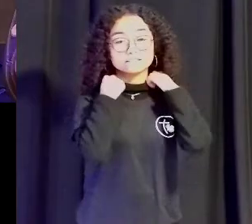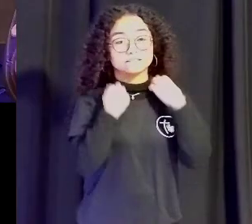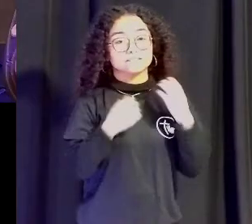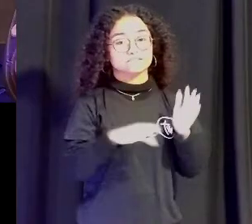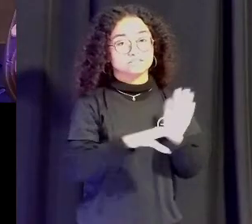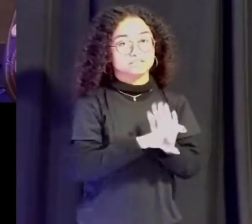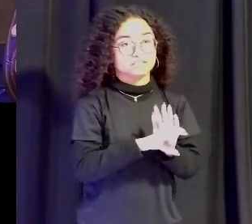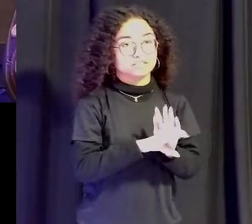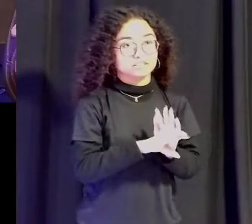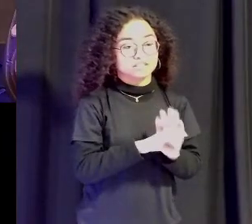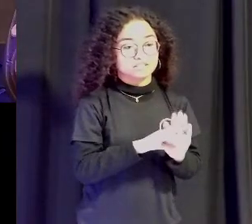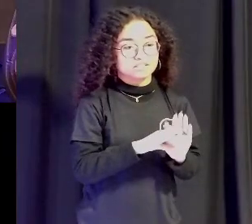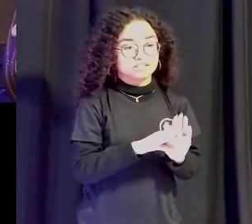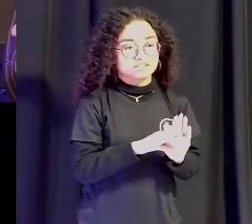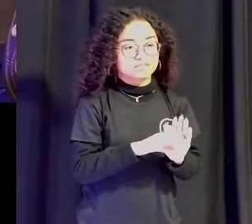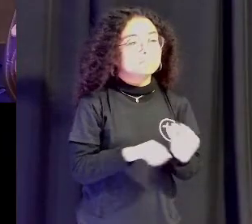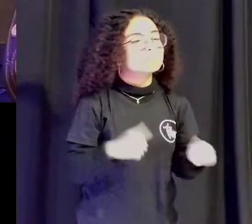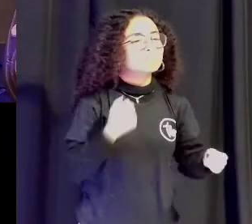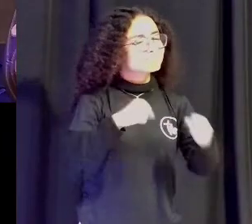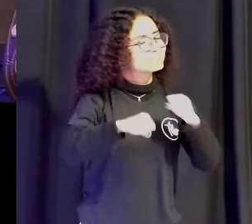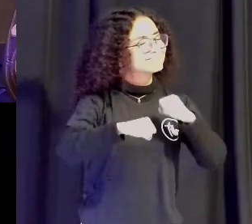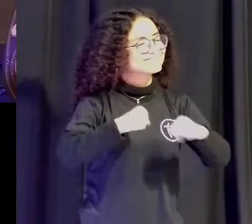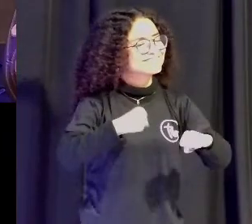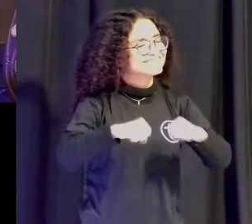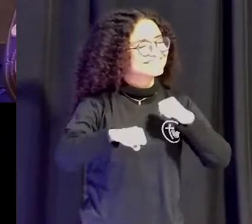Em Atos,